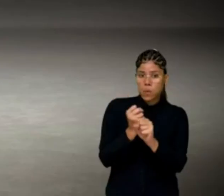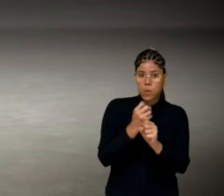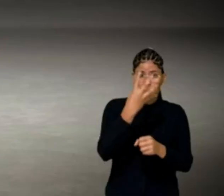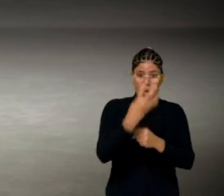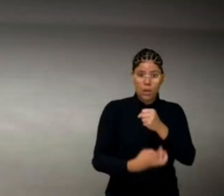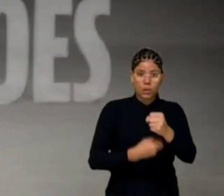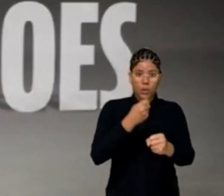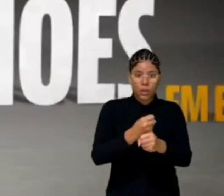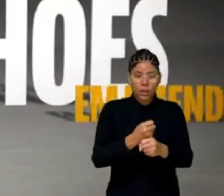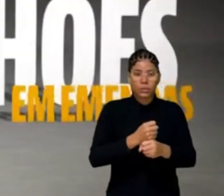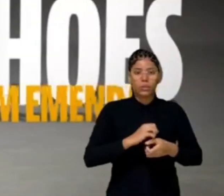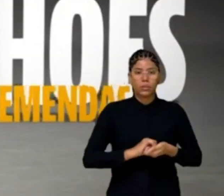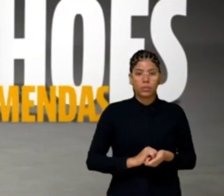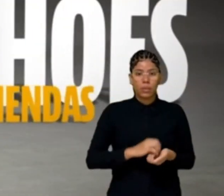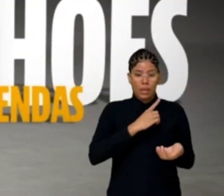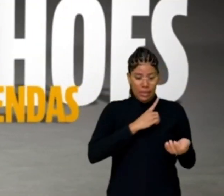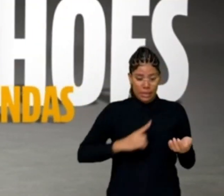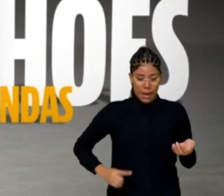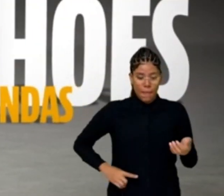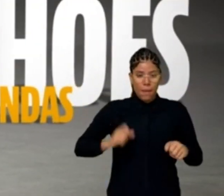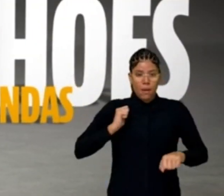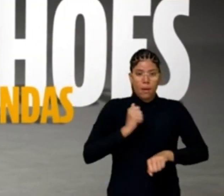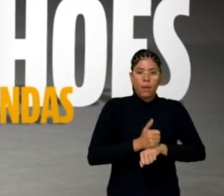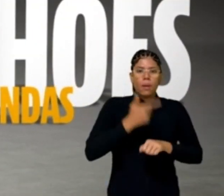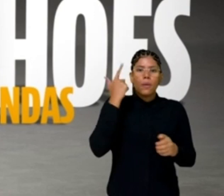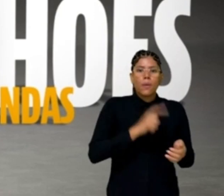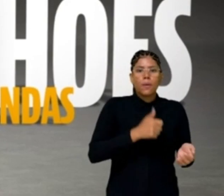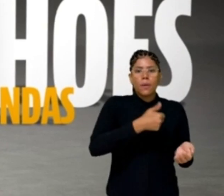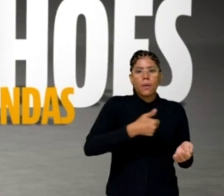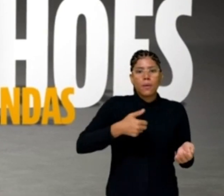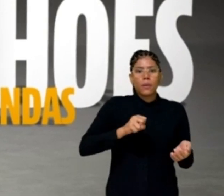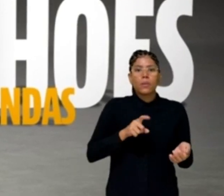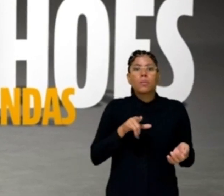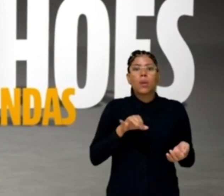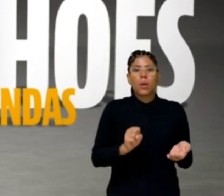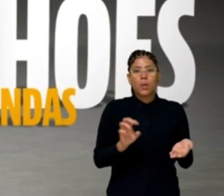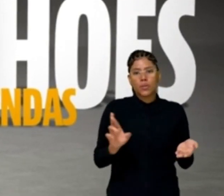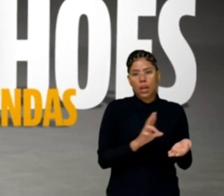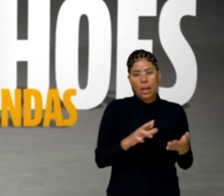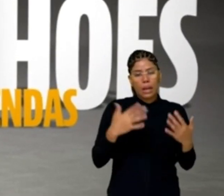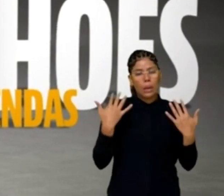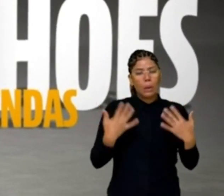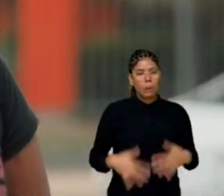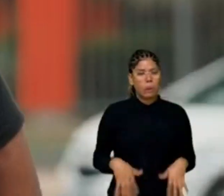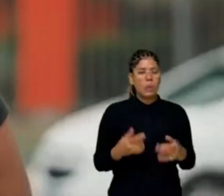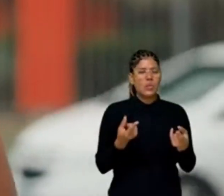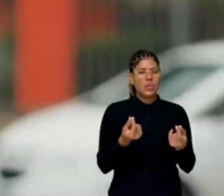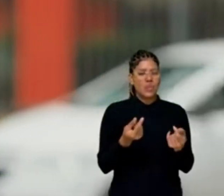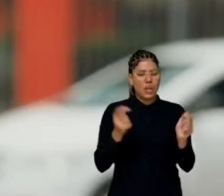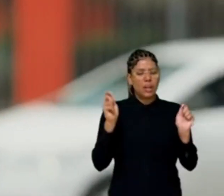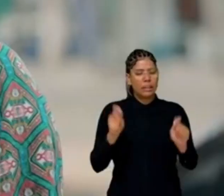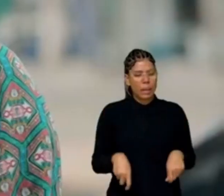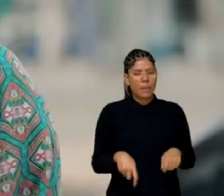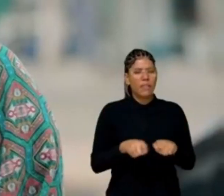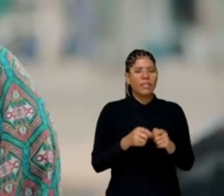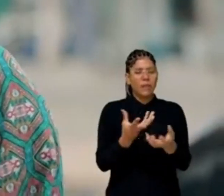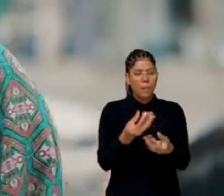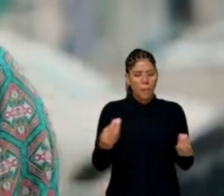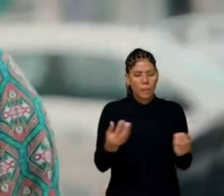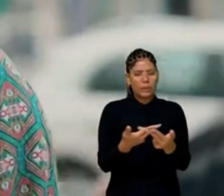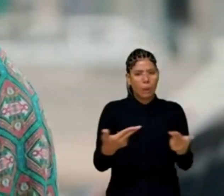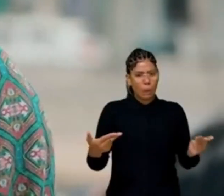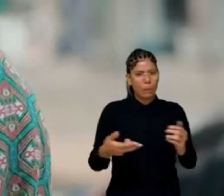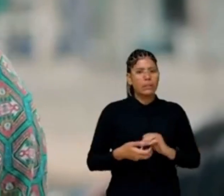Nos últimos 4 anos, Zé Neto, como deputado, conseguiu 118 milhões de reais de emendas. É dinheiro demais. Dá pra